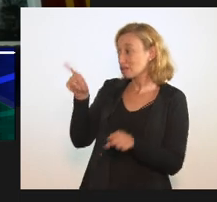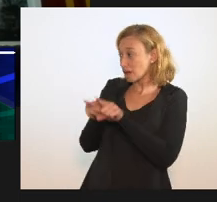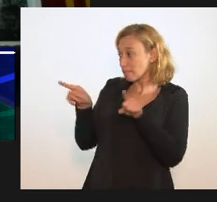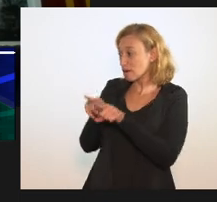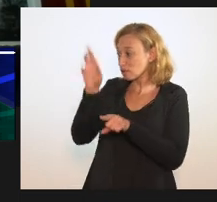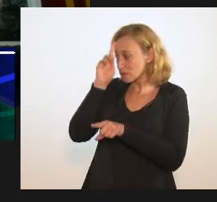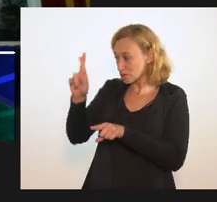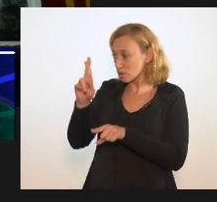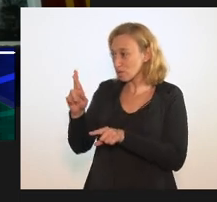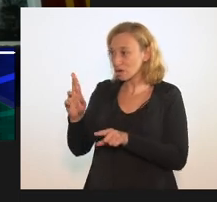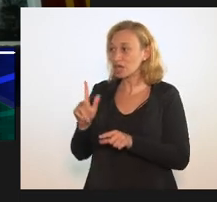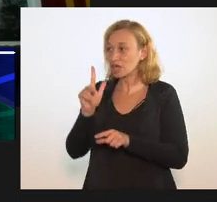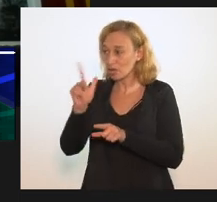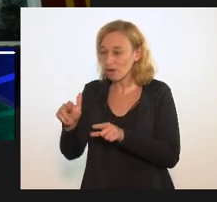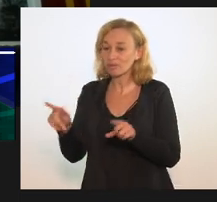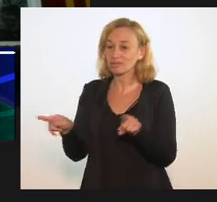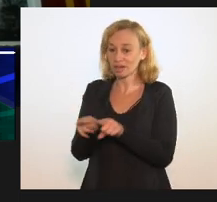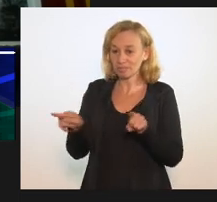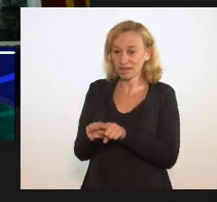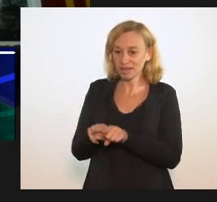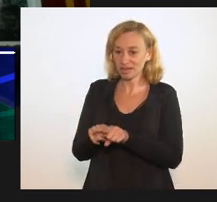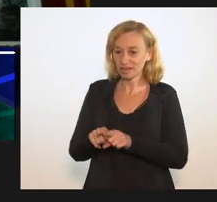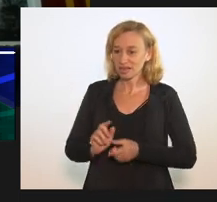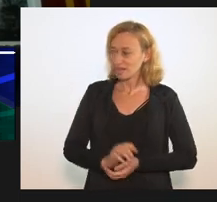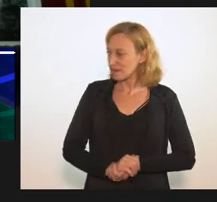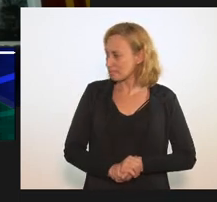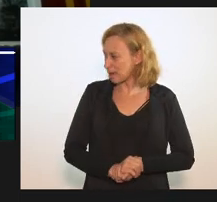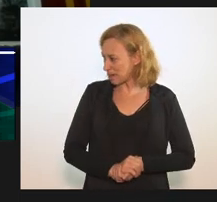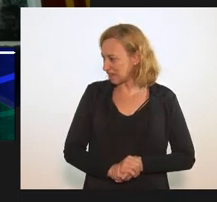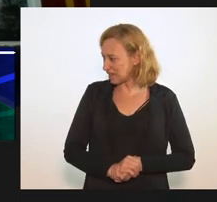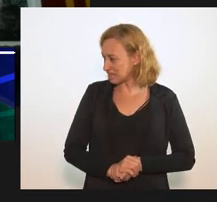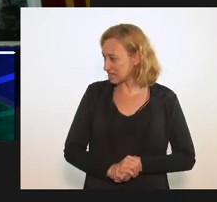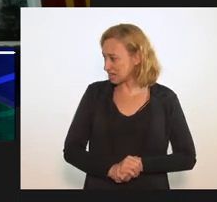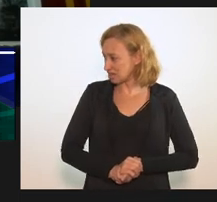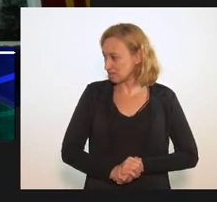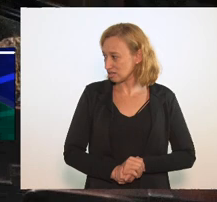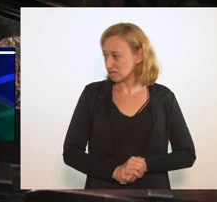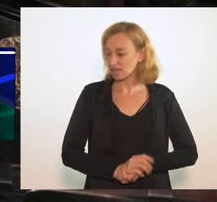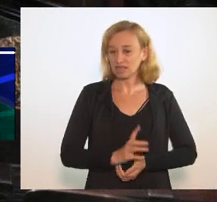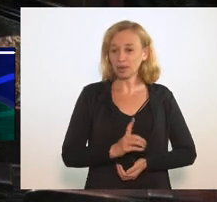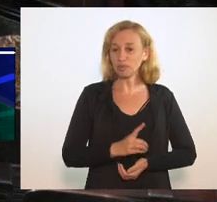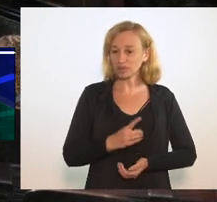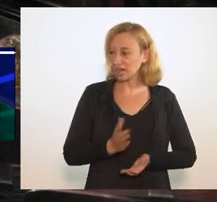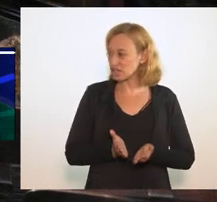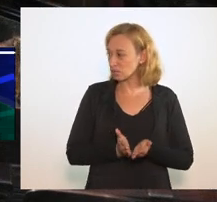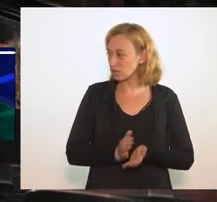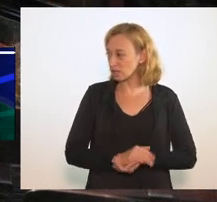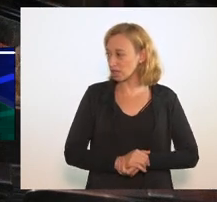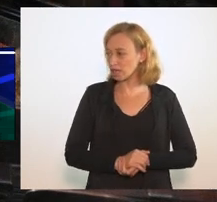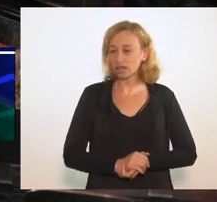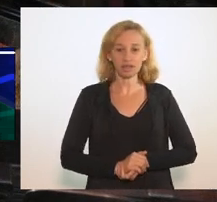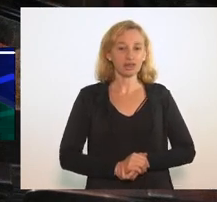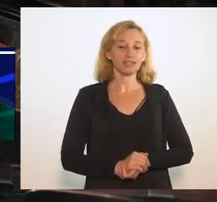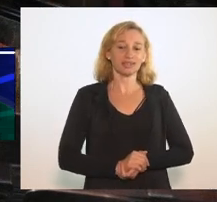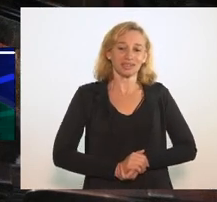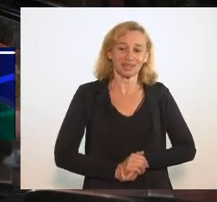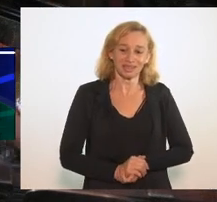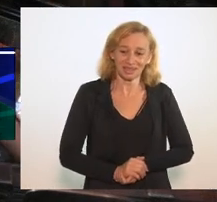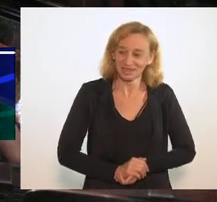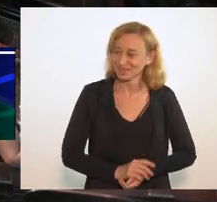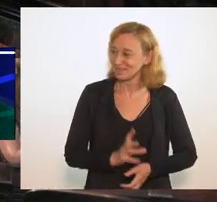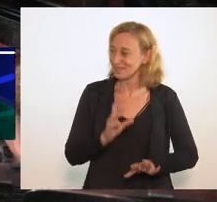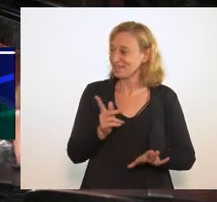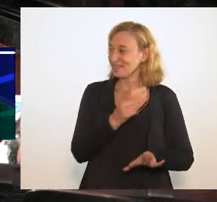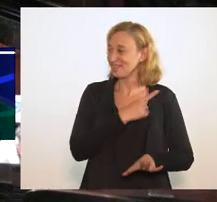né, Bebeto? Senhor presidente, deputados, deputadas, acho que o presidente André